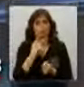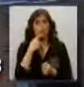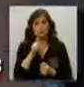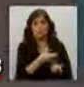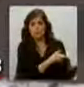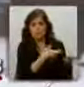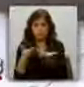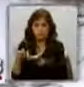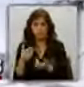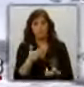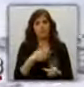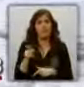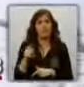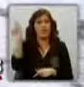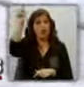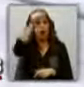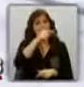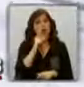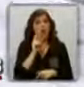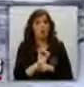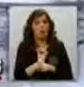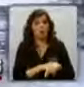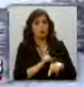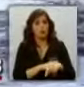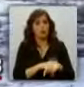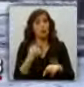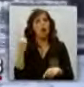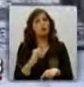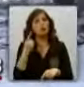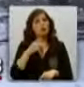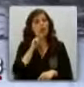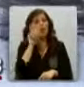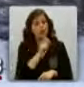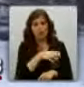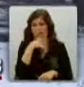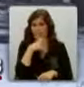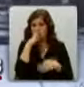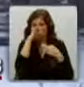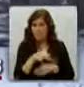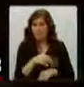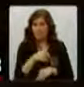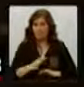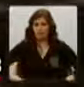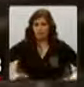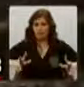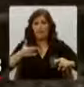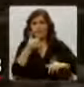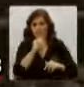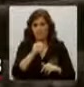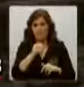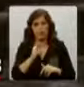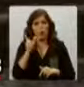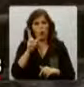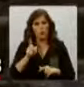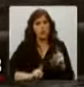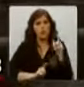em Donetsk e Mariupol, ao mesmo tempo que as autoridades ucranianas asseguram que 20 tanques russos e 10 mísseis